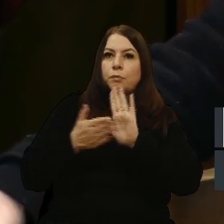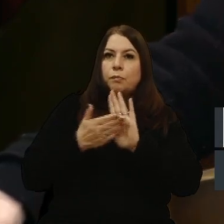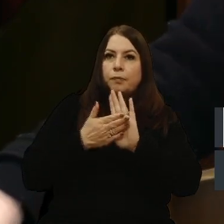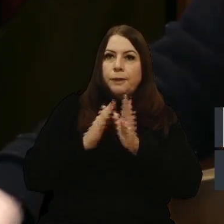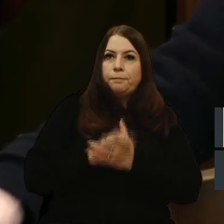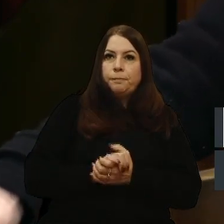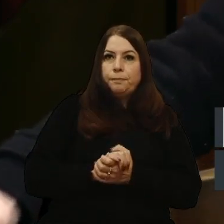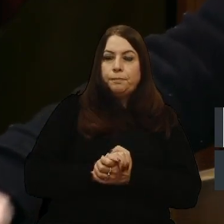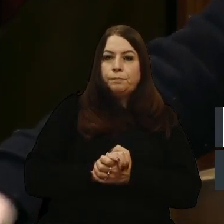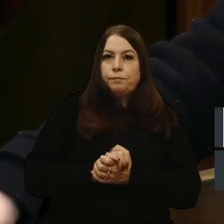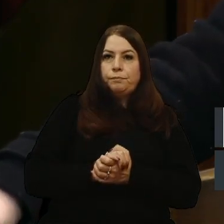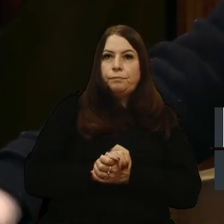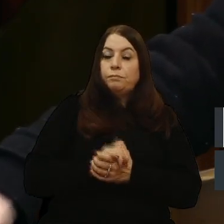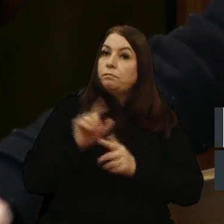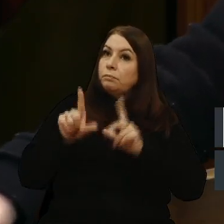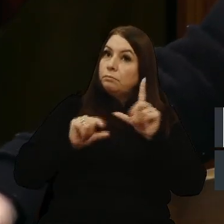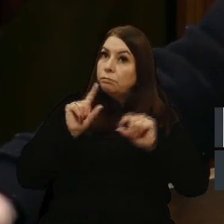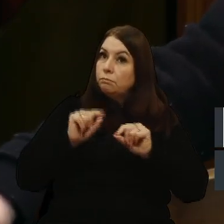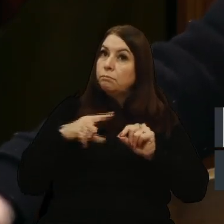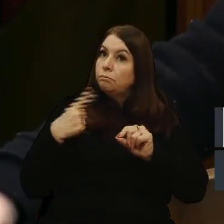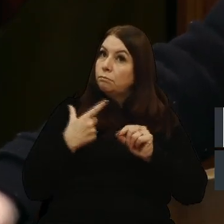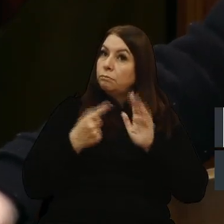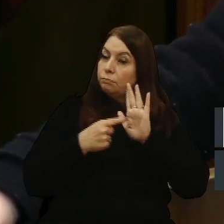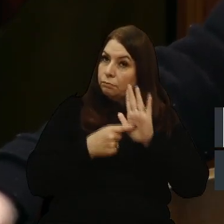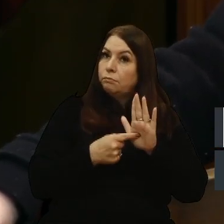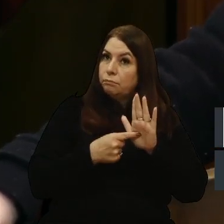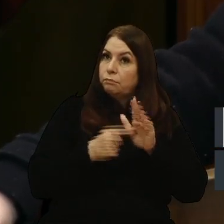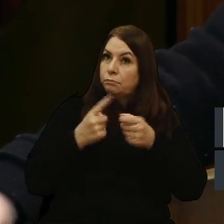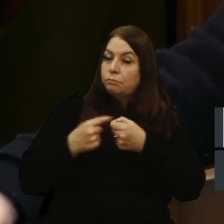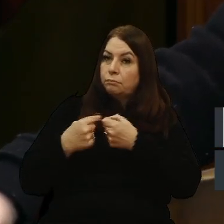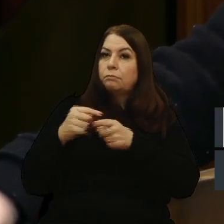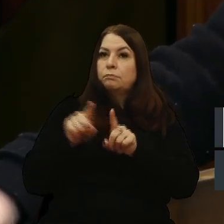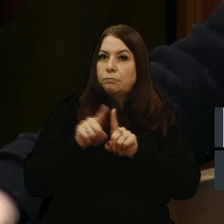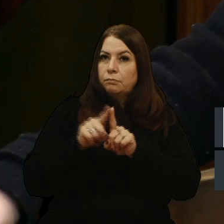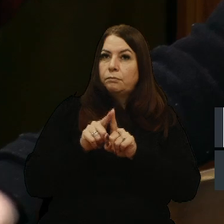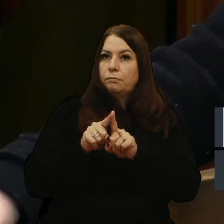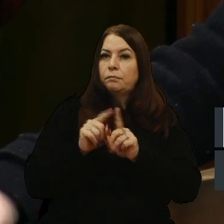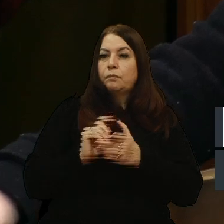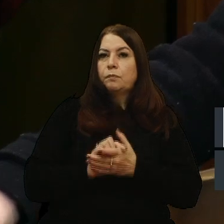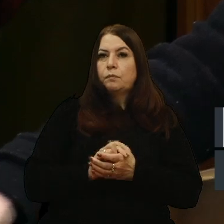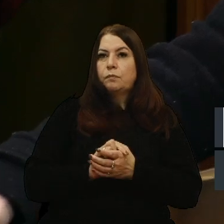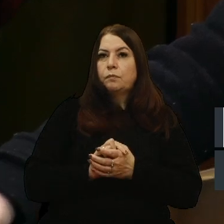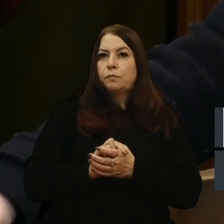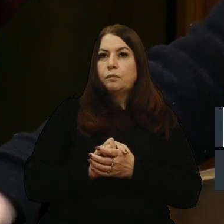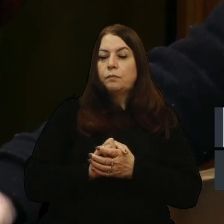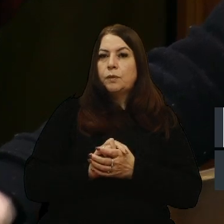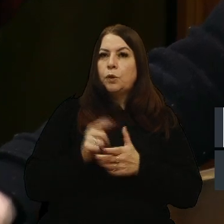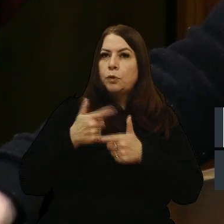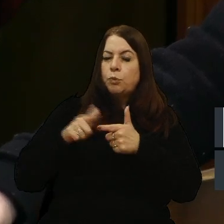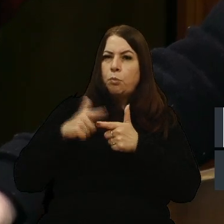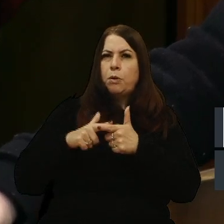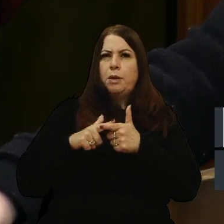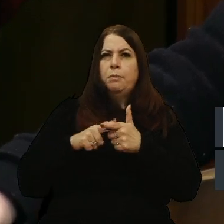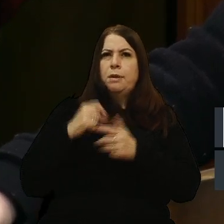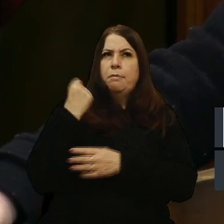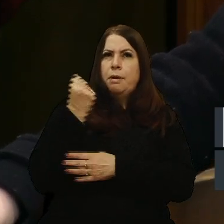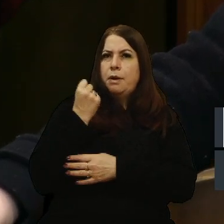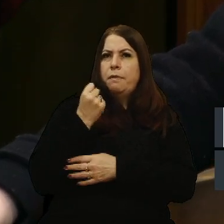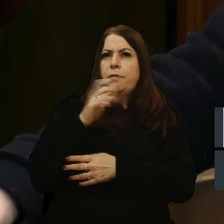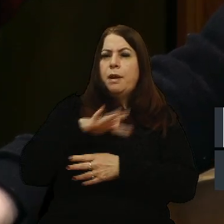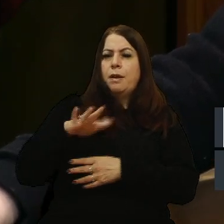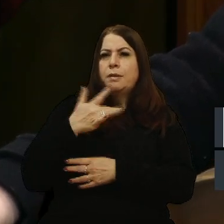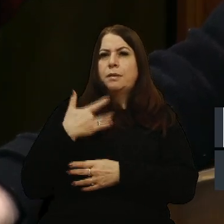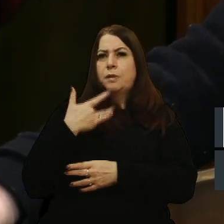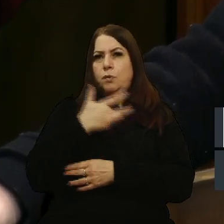pauta, que é uma alternativa que nós temos apresentado para a cidade também, devido ao nosso problema crônico em relação à saúde da